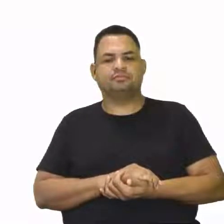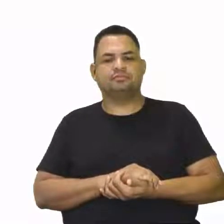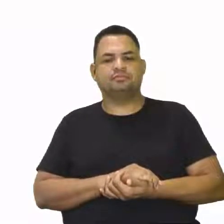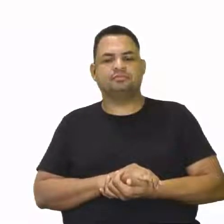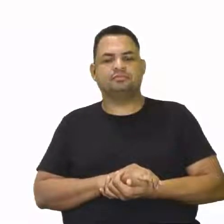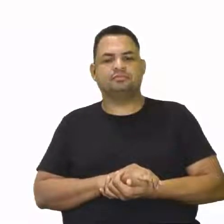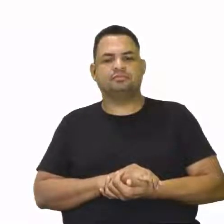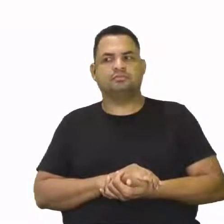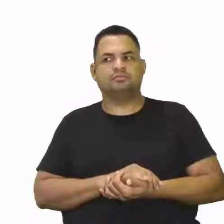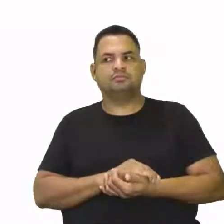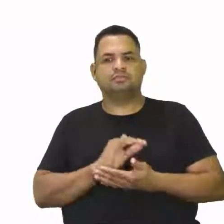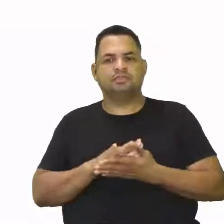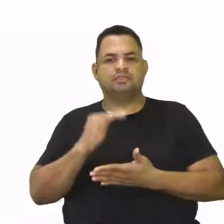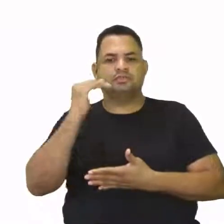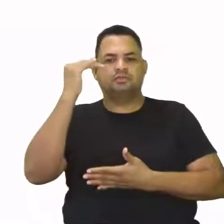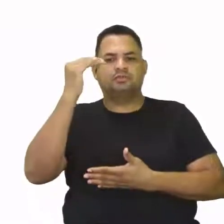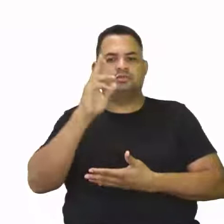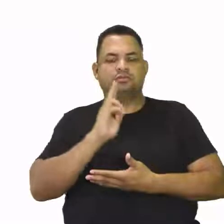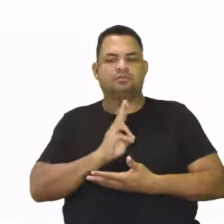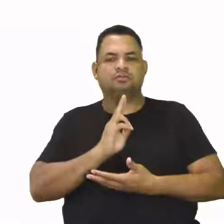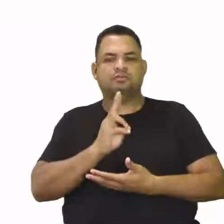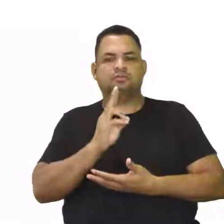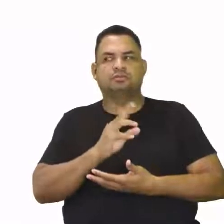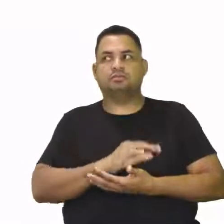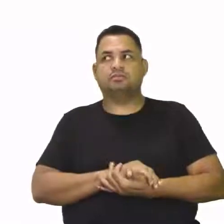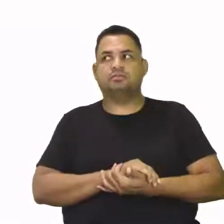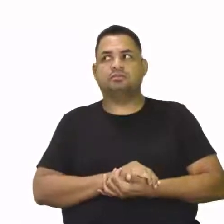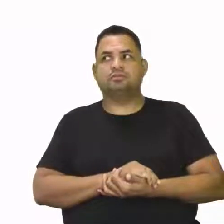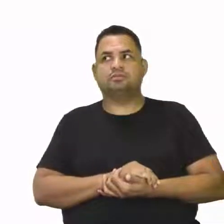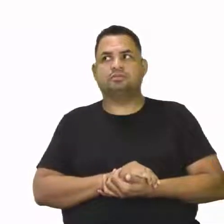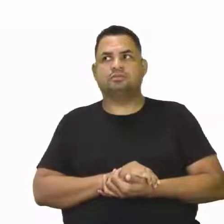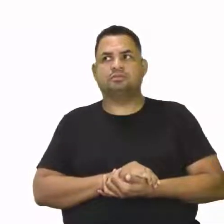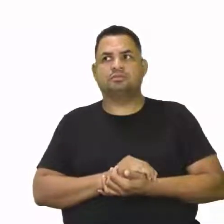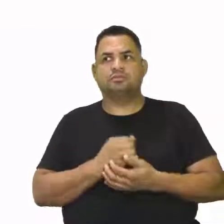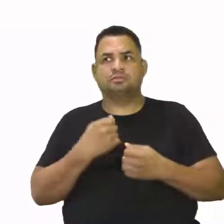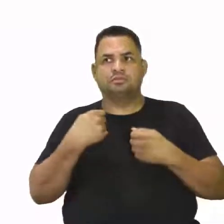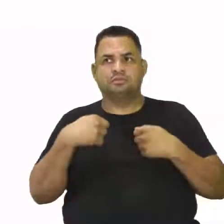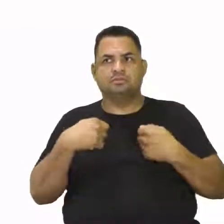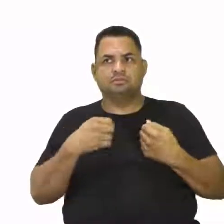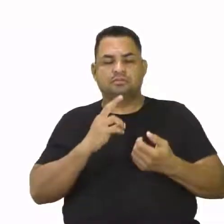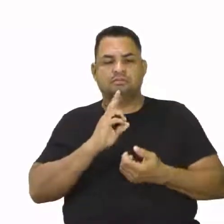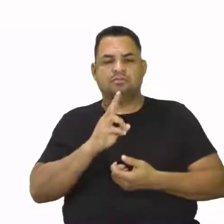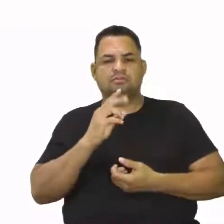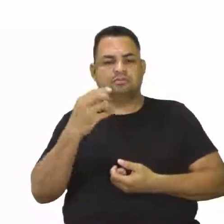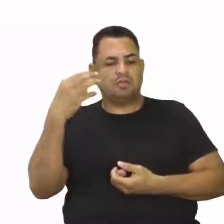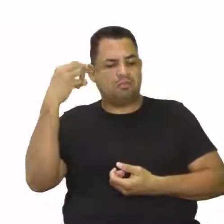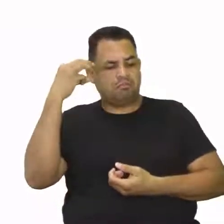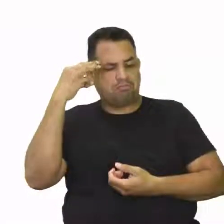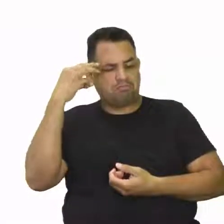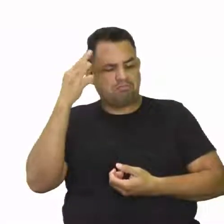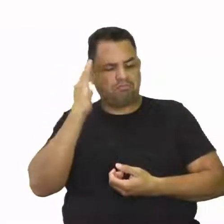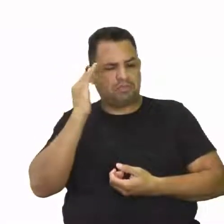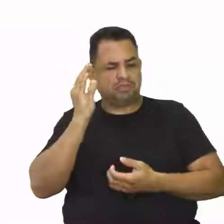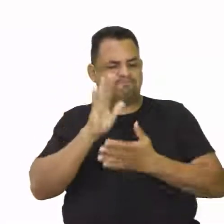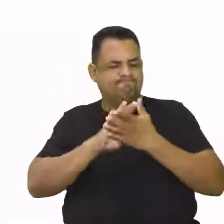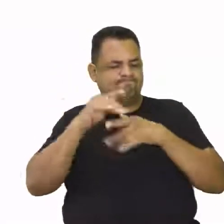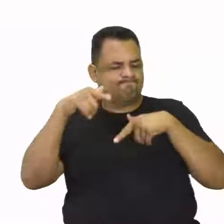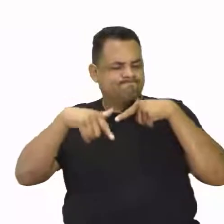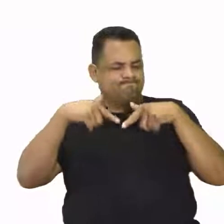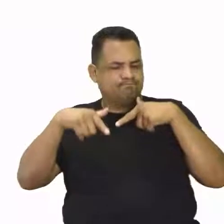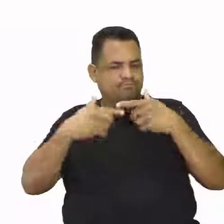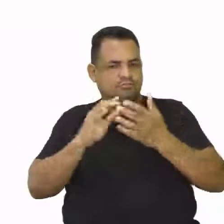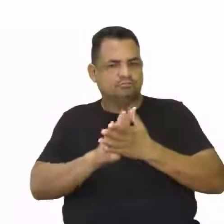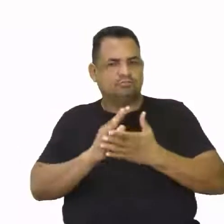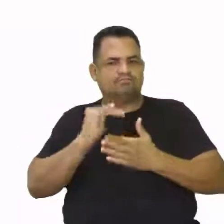de superar-se permanentemente. Você tem que manter a mente ativa, a fim de